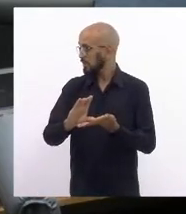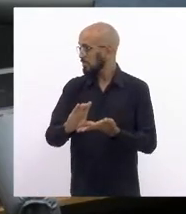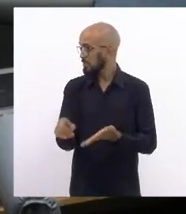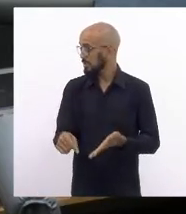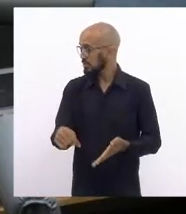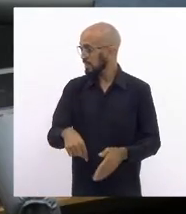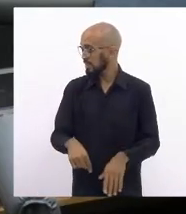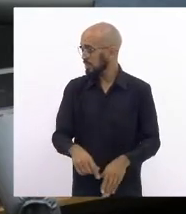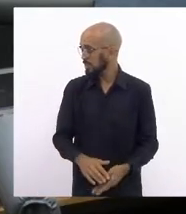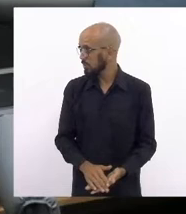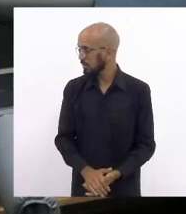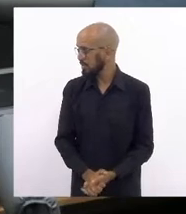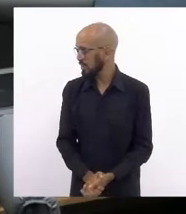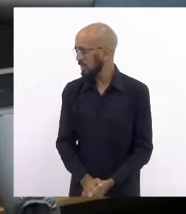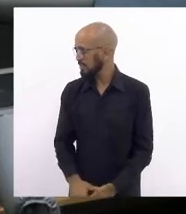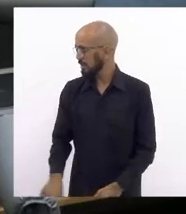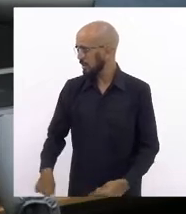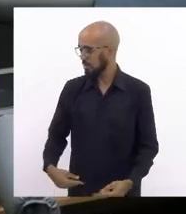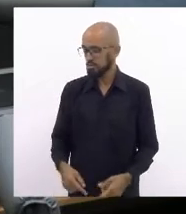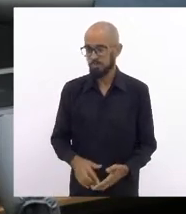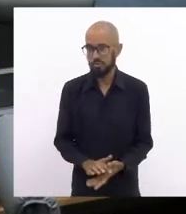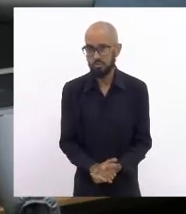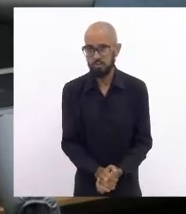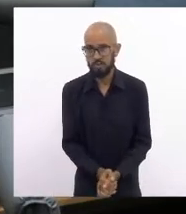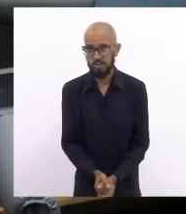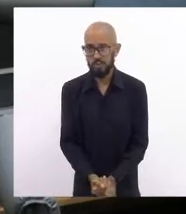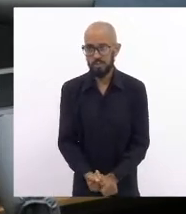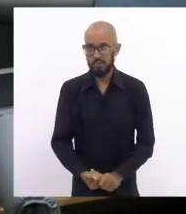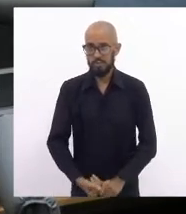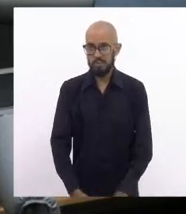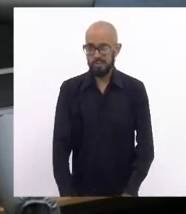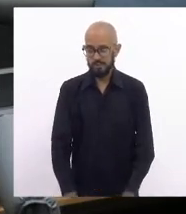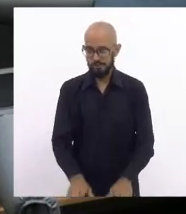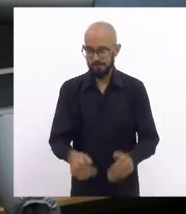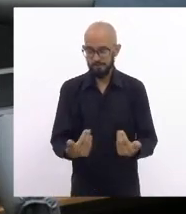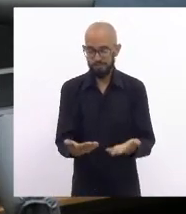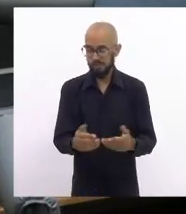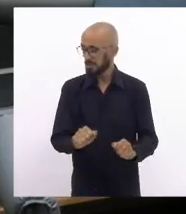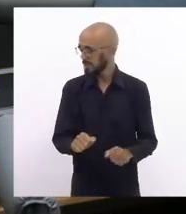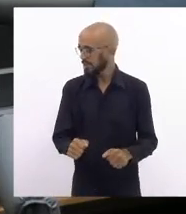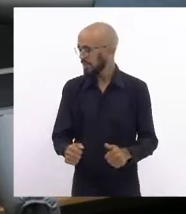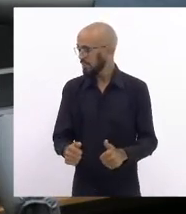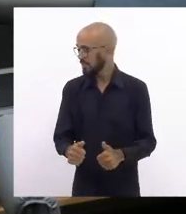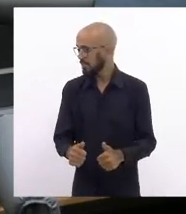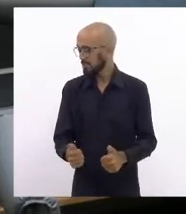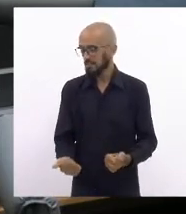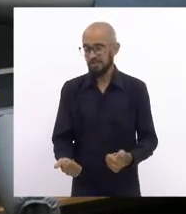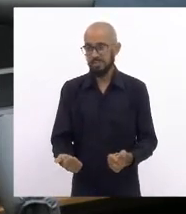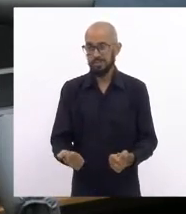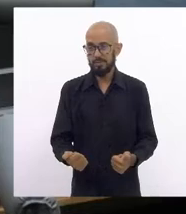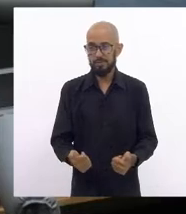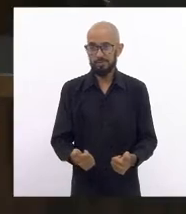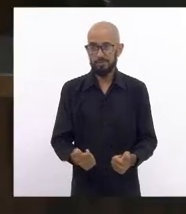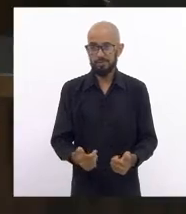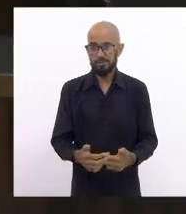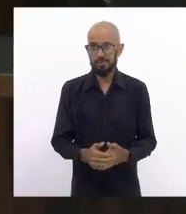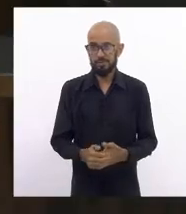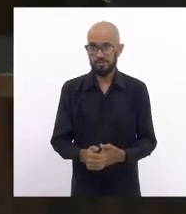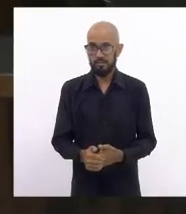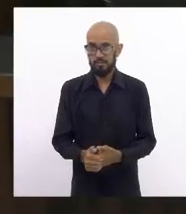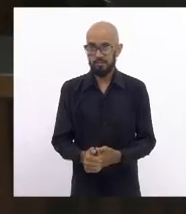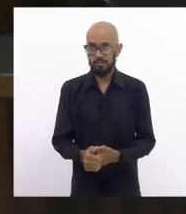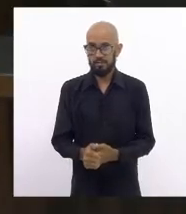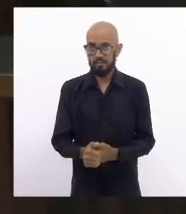que é uma artimanha, mas não há inconstitucionalidade nessa manobra. É o parecer, presidente. Obrigado, deputado